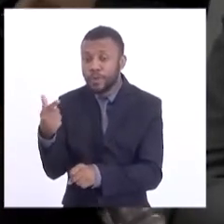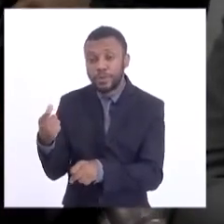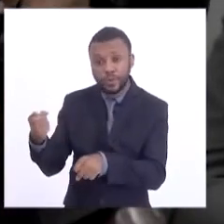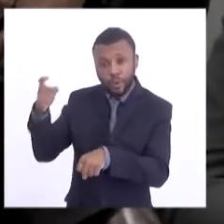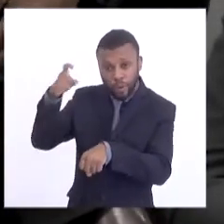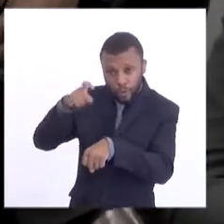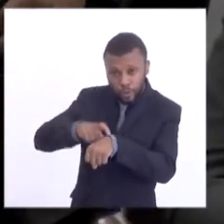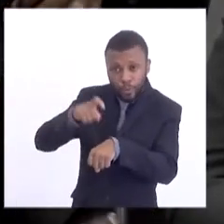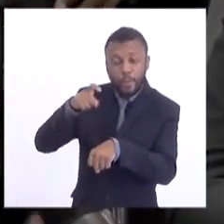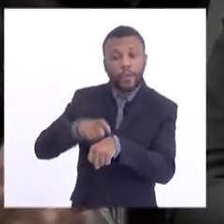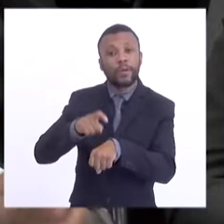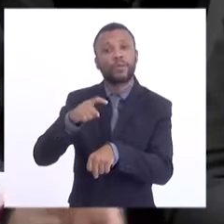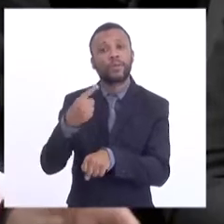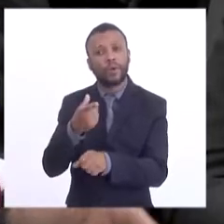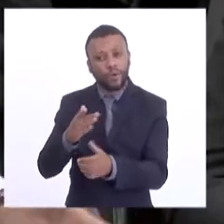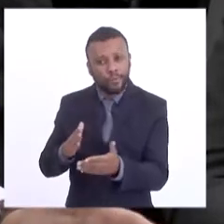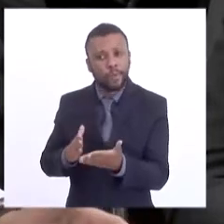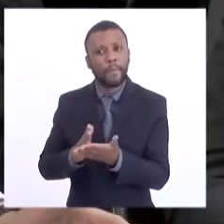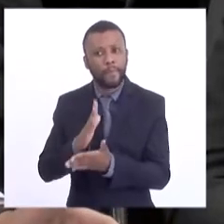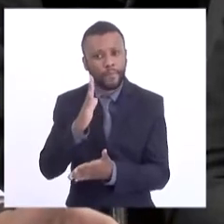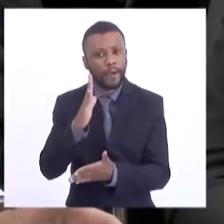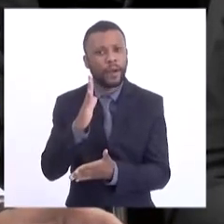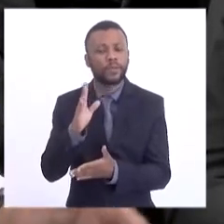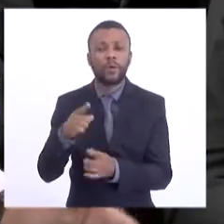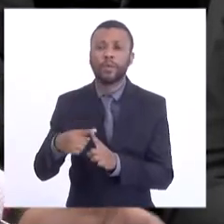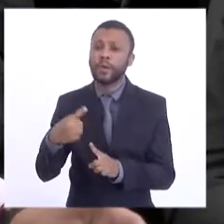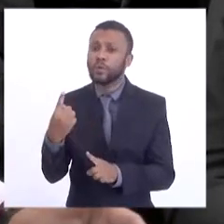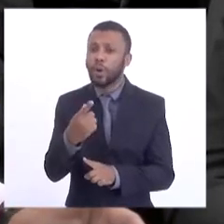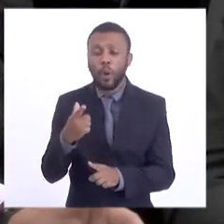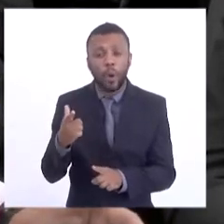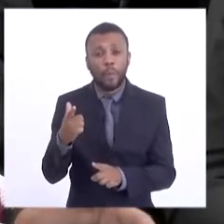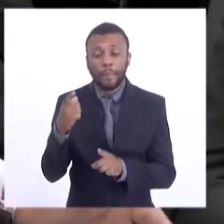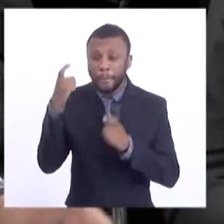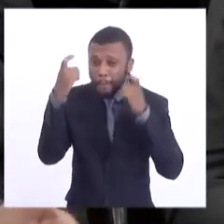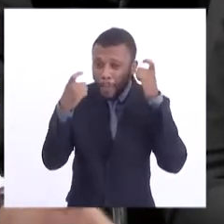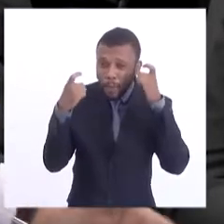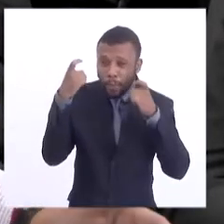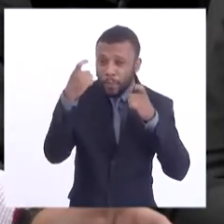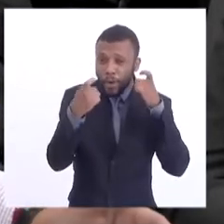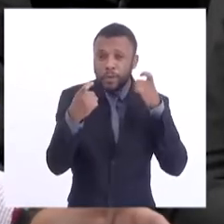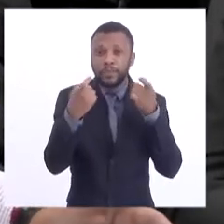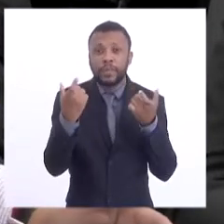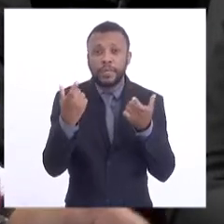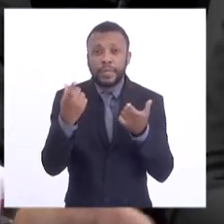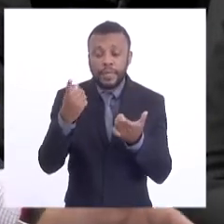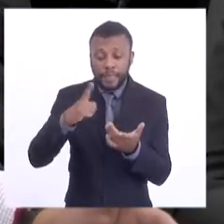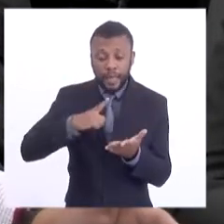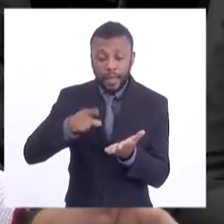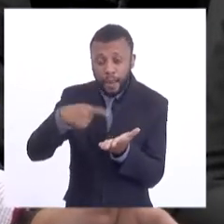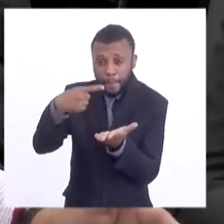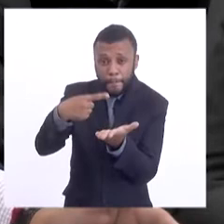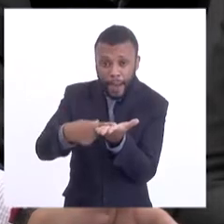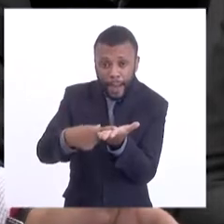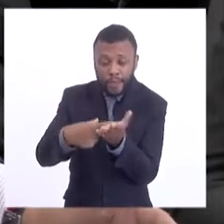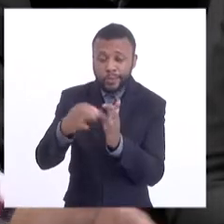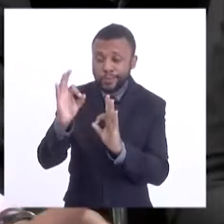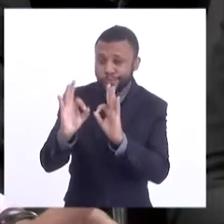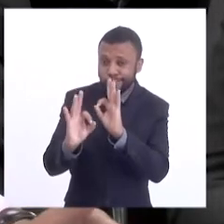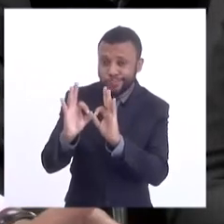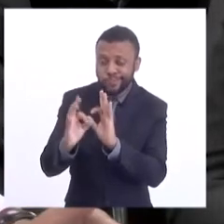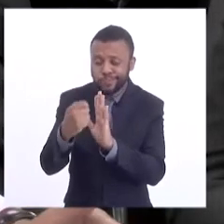que a lua é aprovada por quê Porque nós nos preocupamos em pegar todo aquele pacto que havia sido planejado